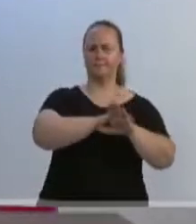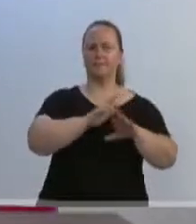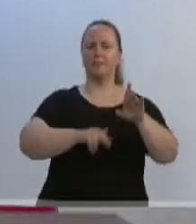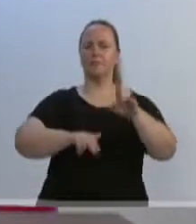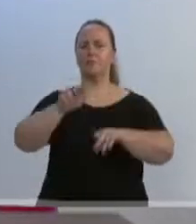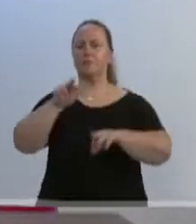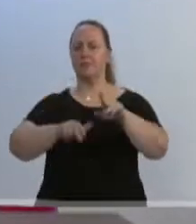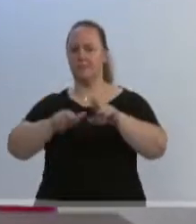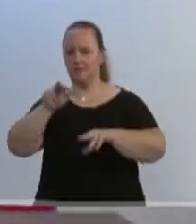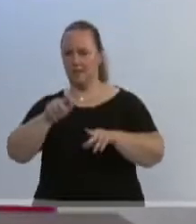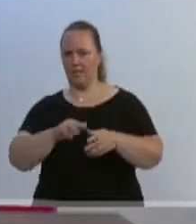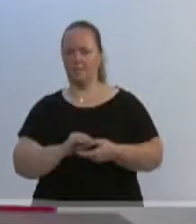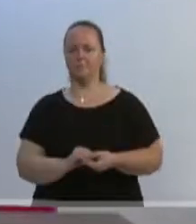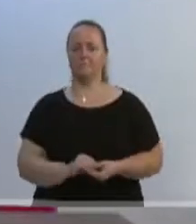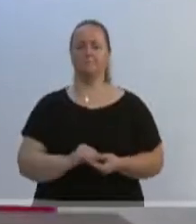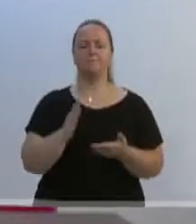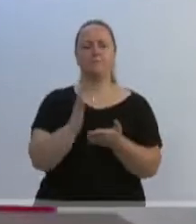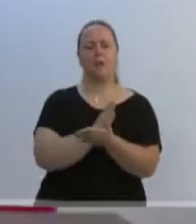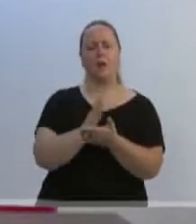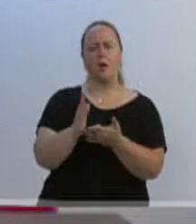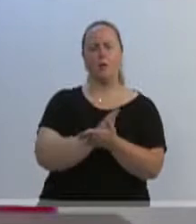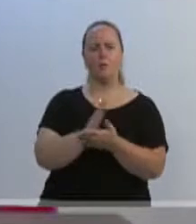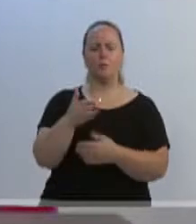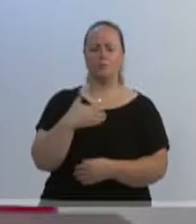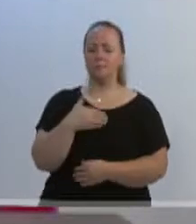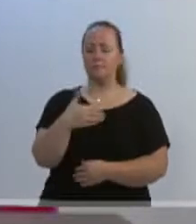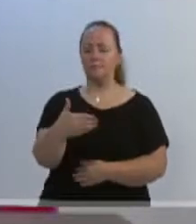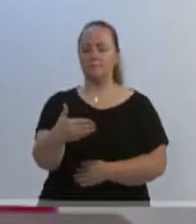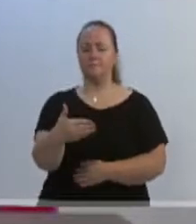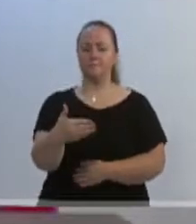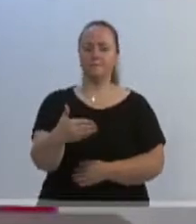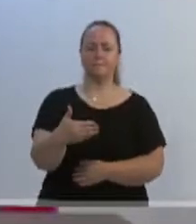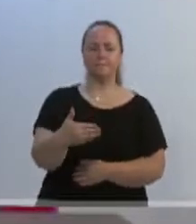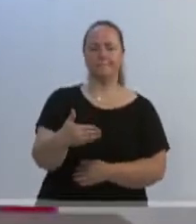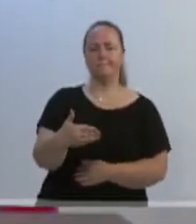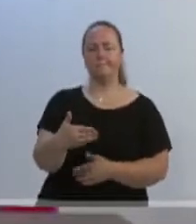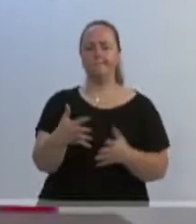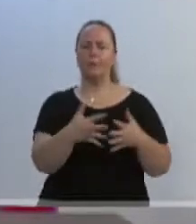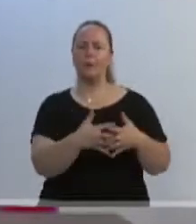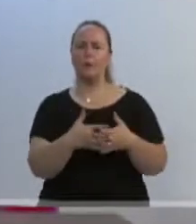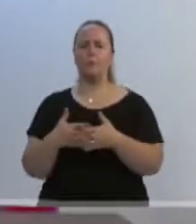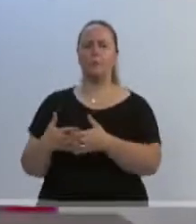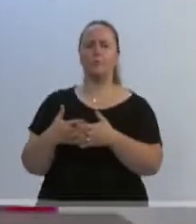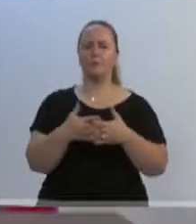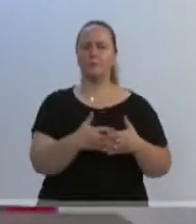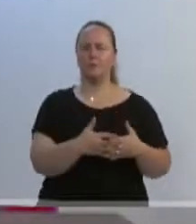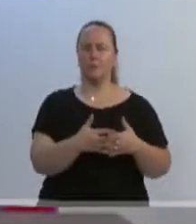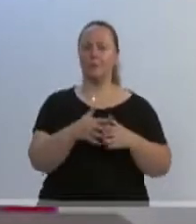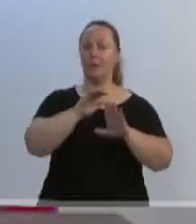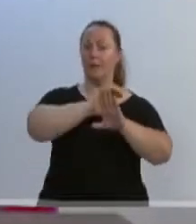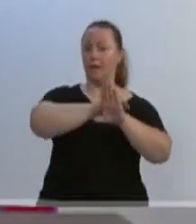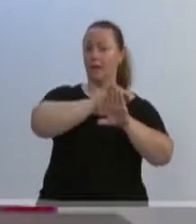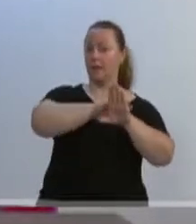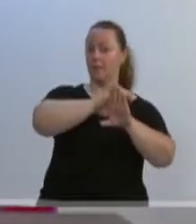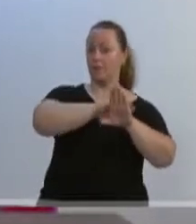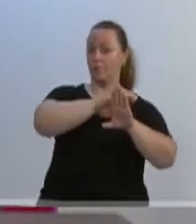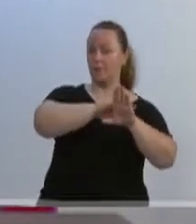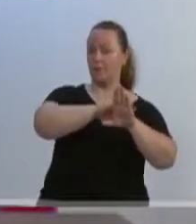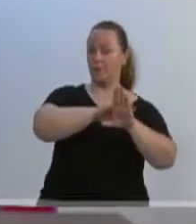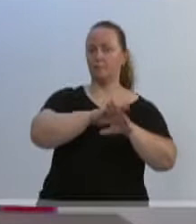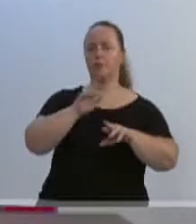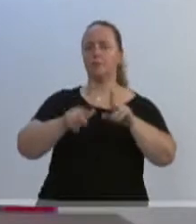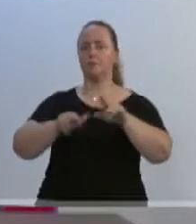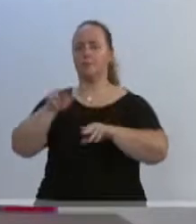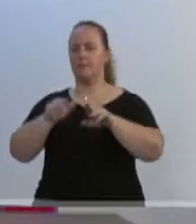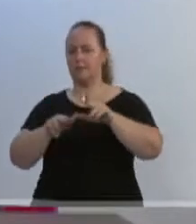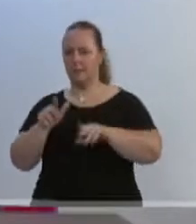diversidade. Talvez alguns aqui acabaram fazendo alguma pequena ou grande confusão entre ideologia e diversidade. Vamos